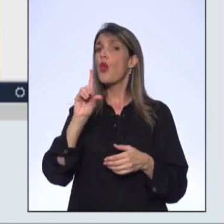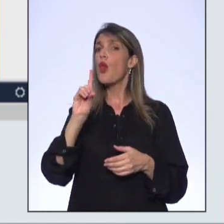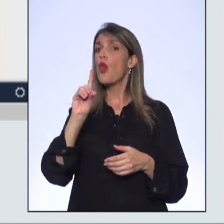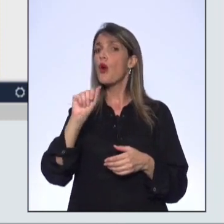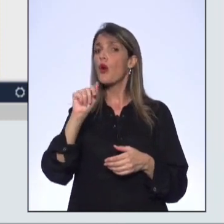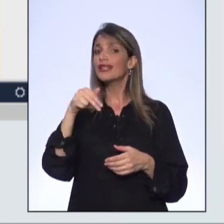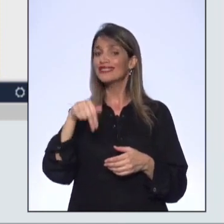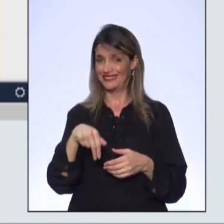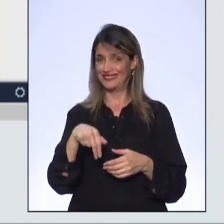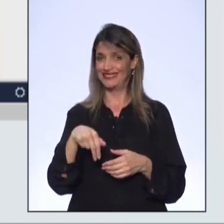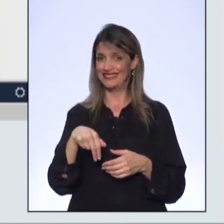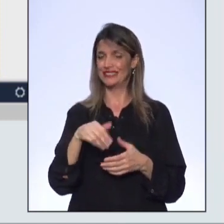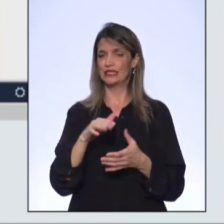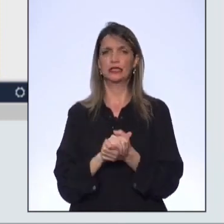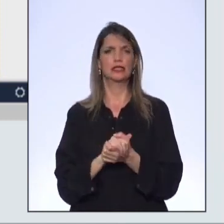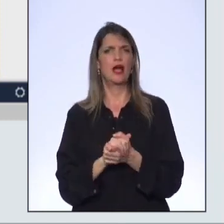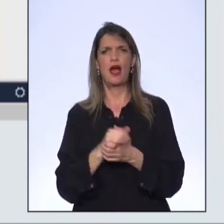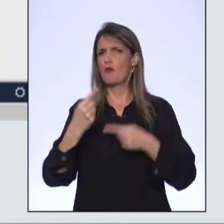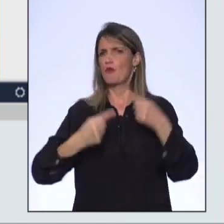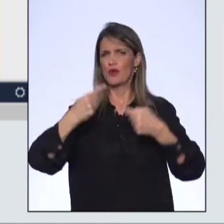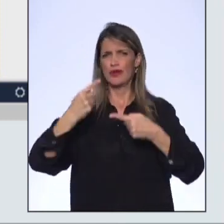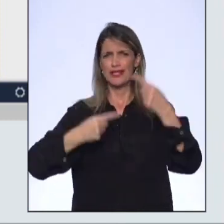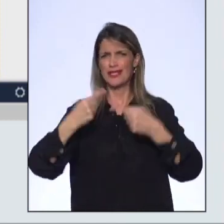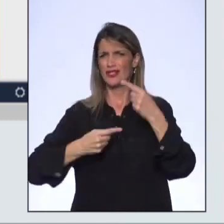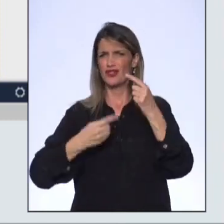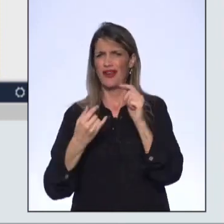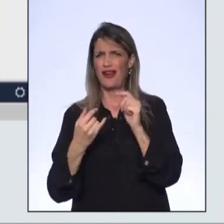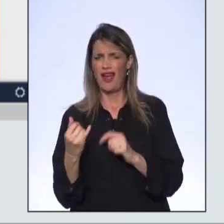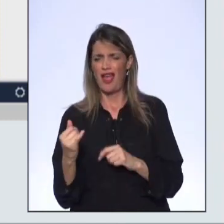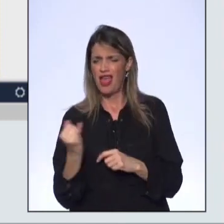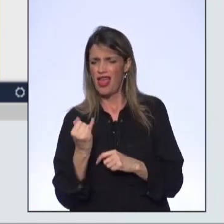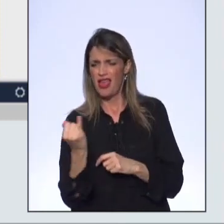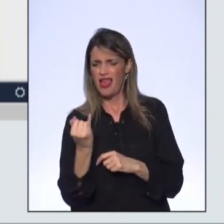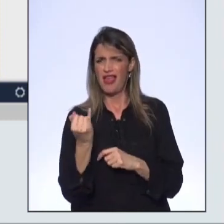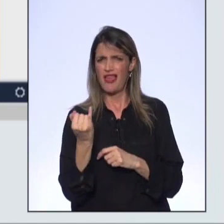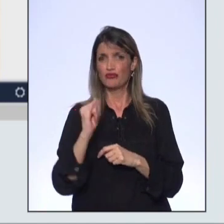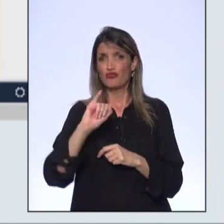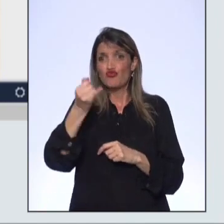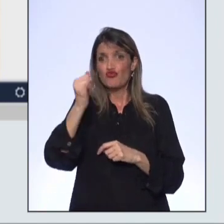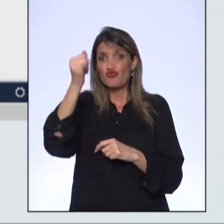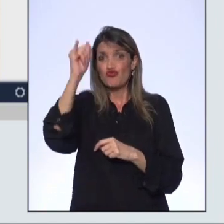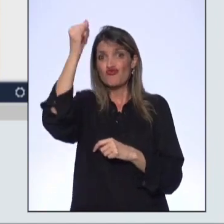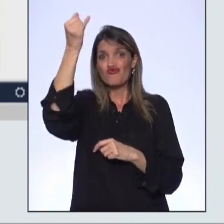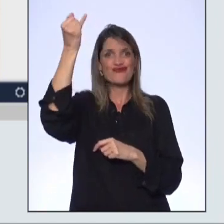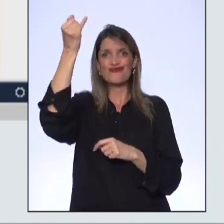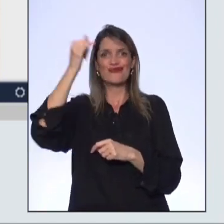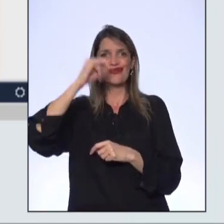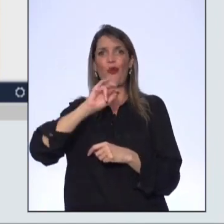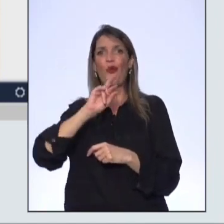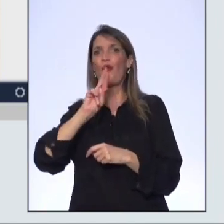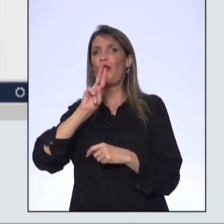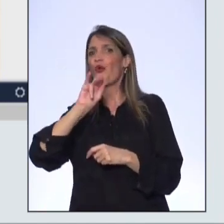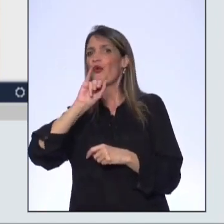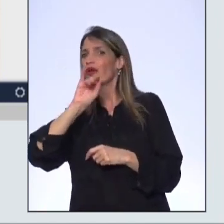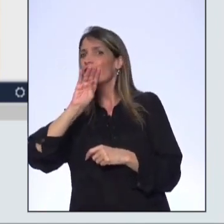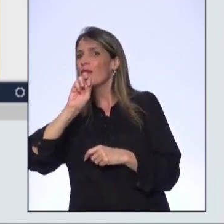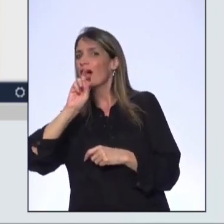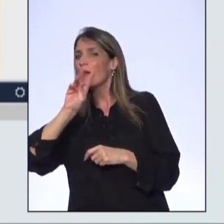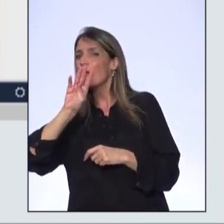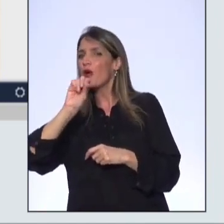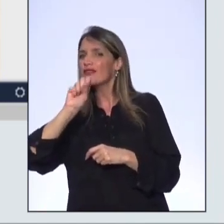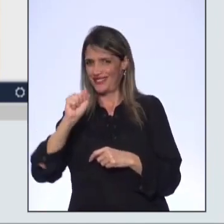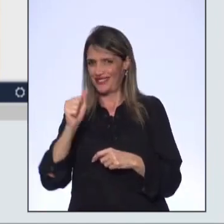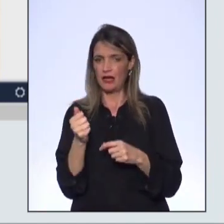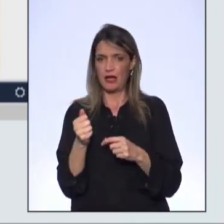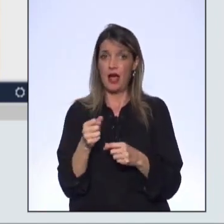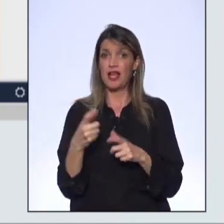pelo encilhamento, a política inflacionária colocada em prática por Rui Barbosa. O encilhamento causou um intenso aumento